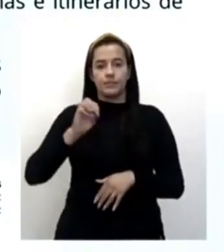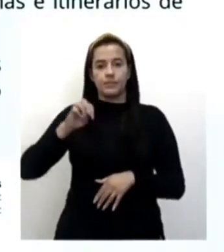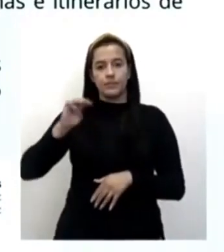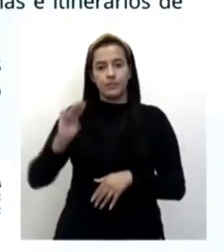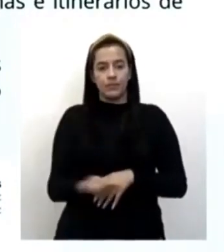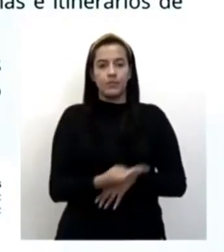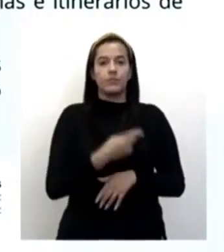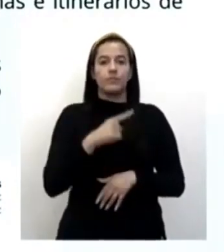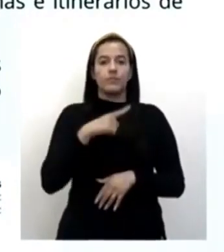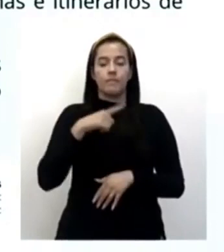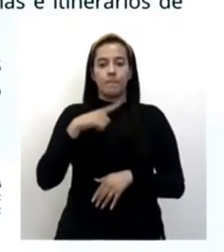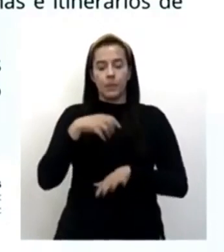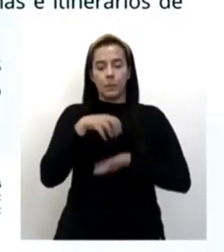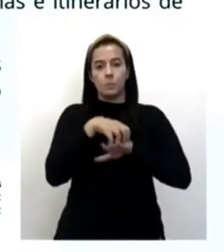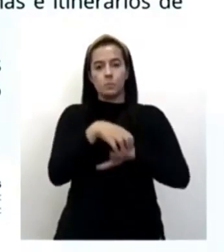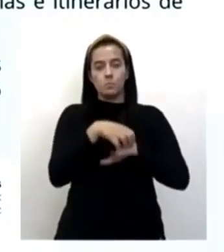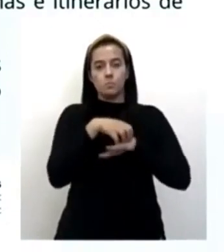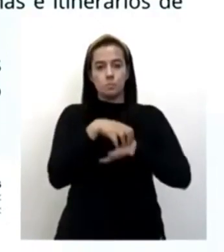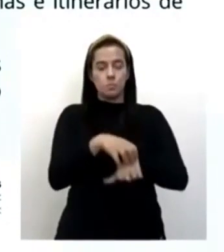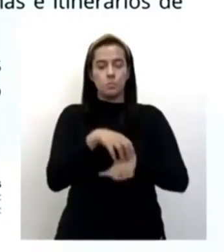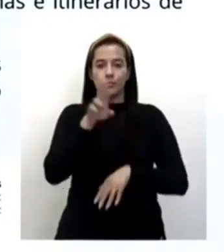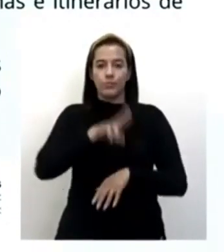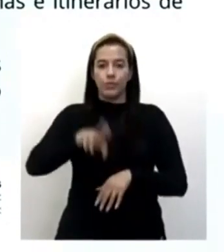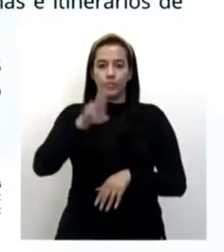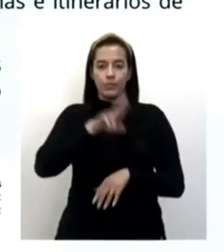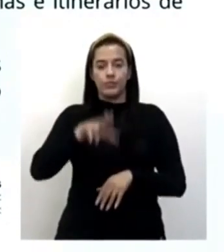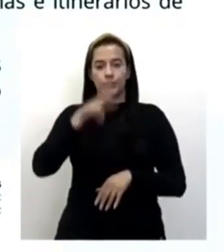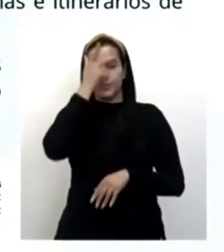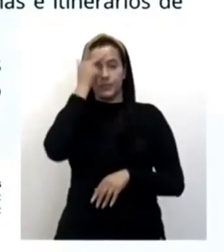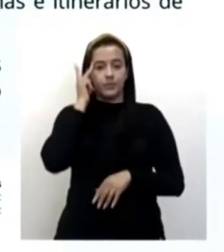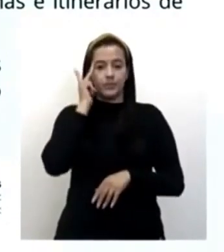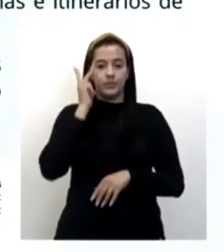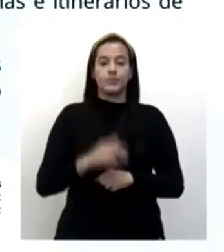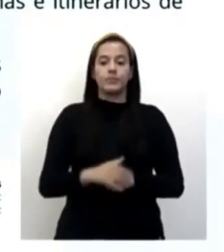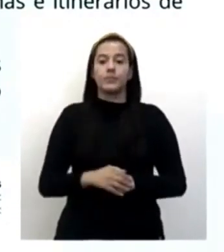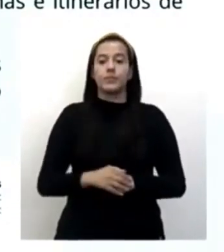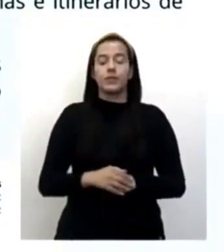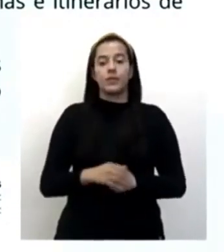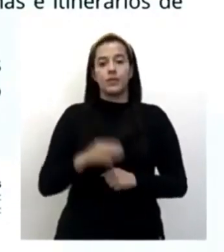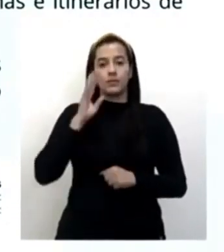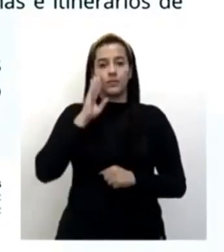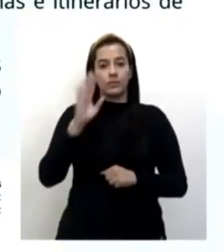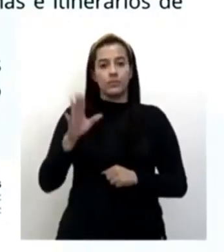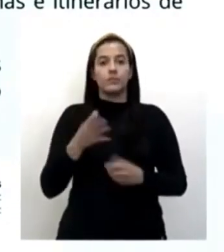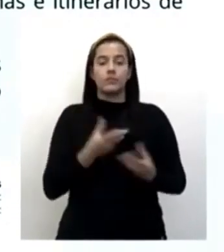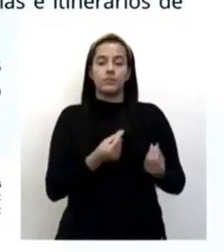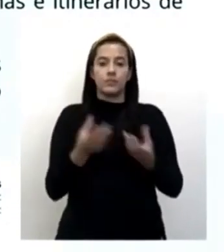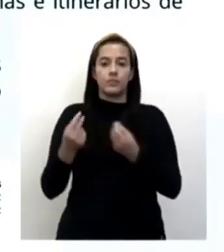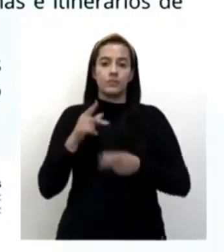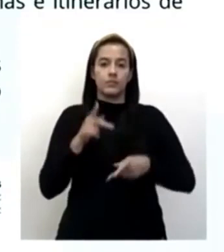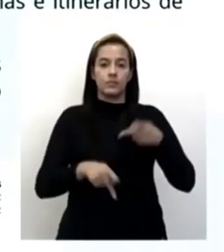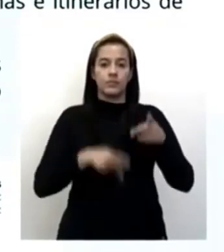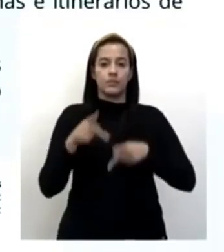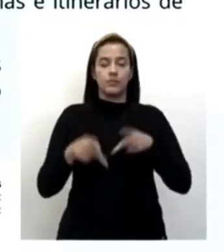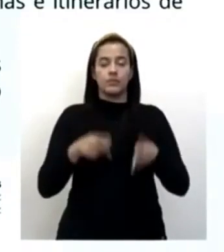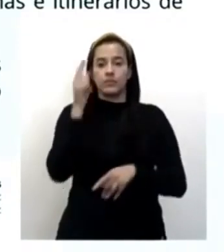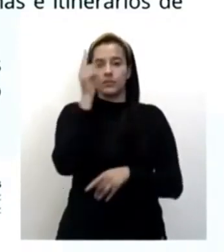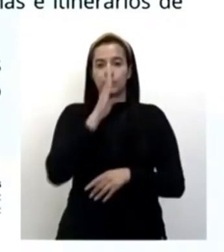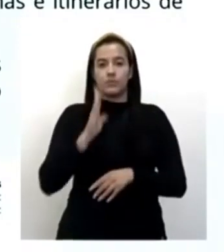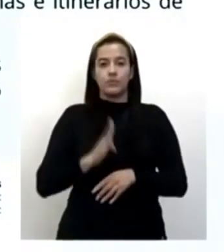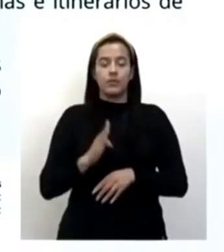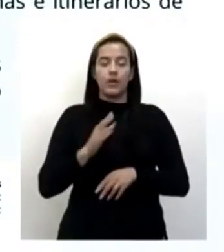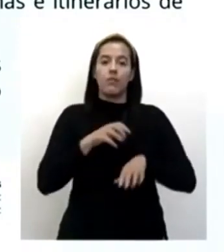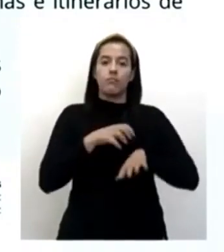transportadas diariamente pelo transporte público de passageiros, né? Fundamentalmente, grande parte da população brasileira, o